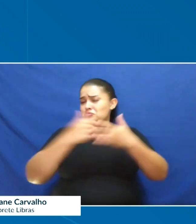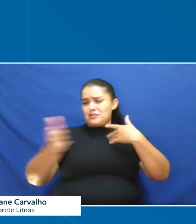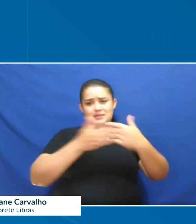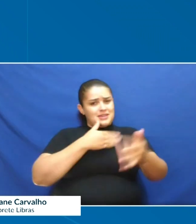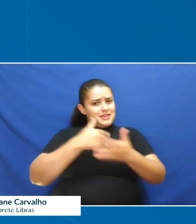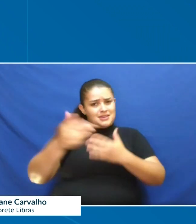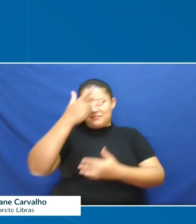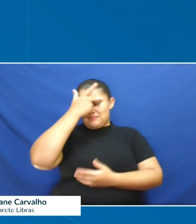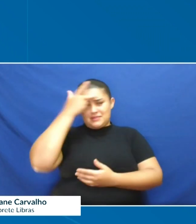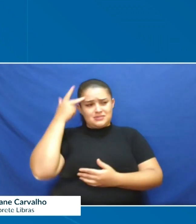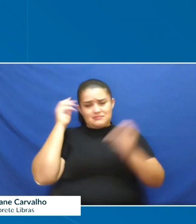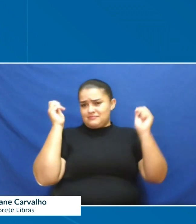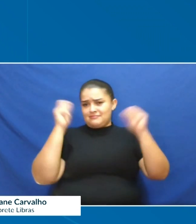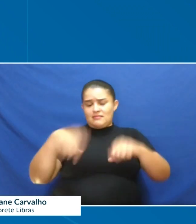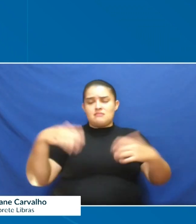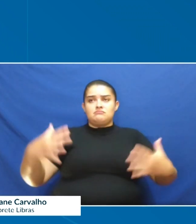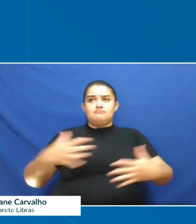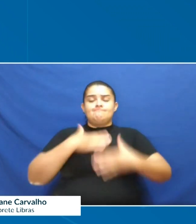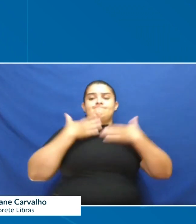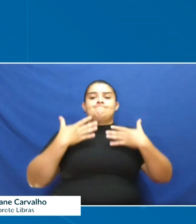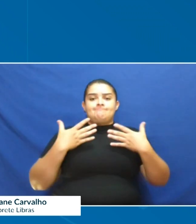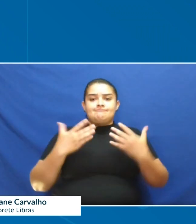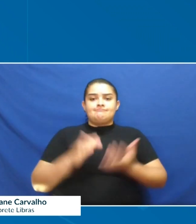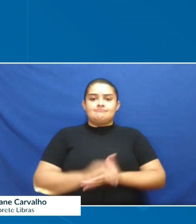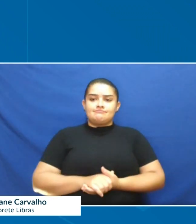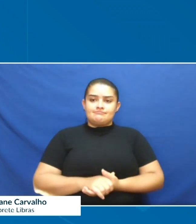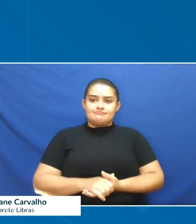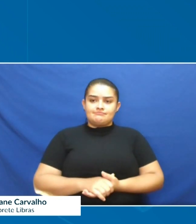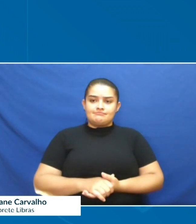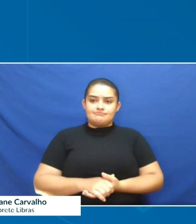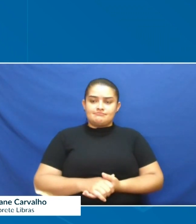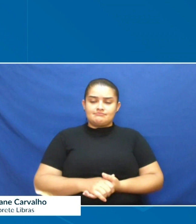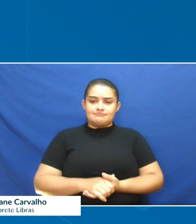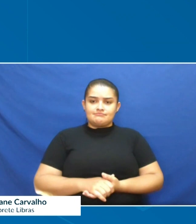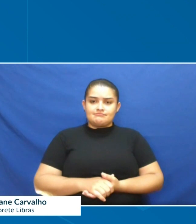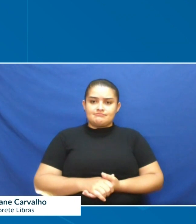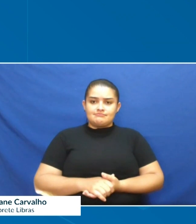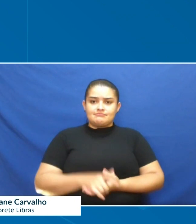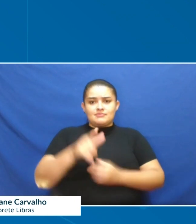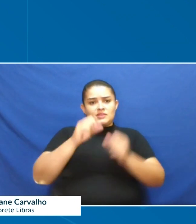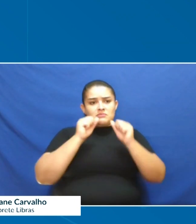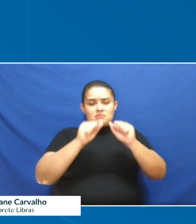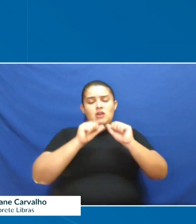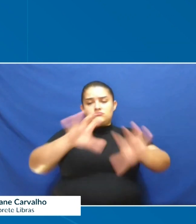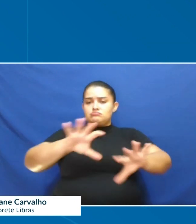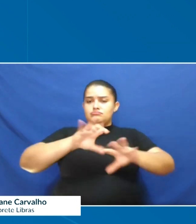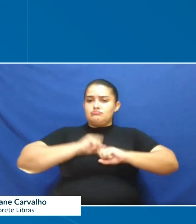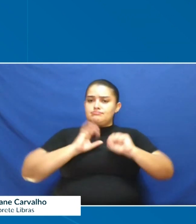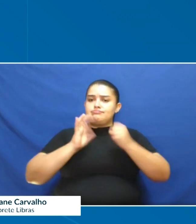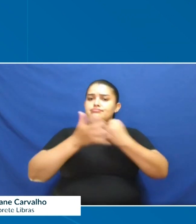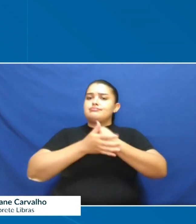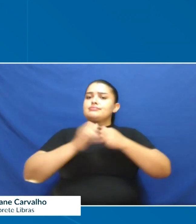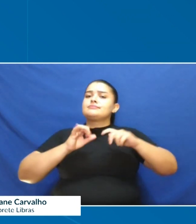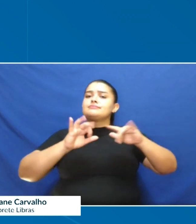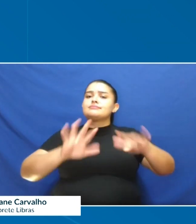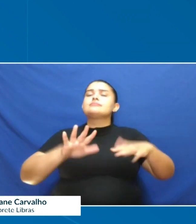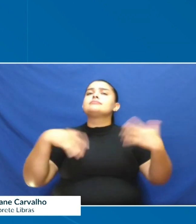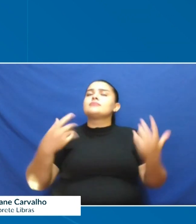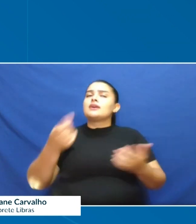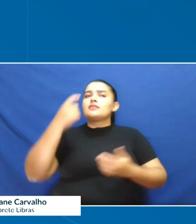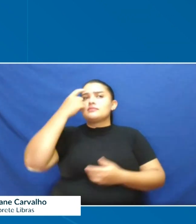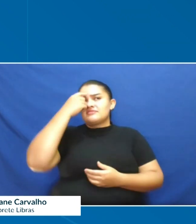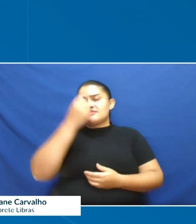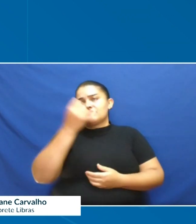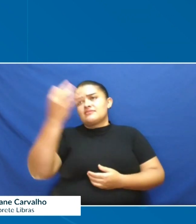que é um pouco mais precavida, isso assusta, porque você pode acabar se contaminando com isso. Os estudantes